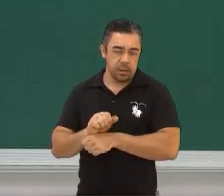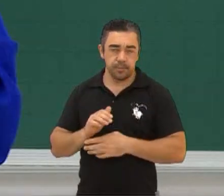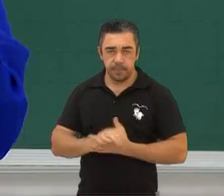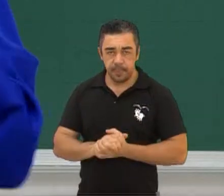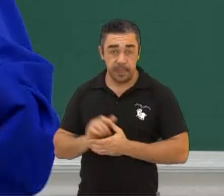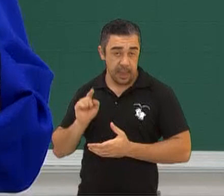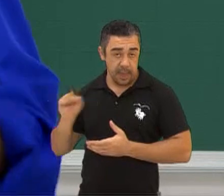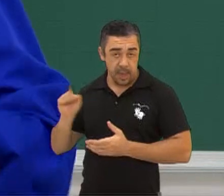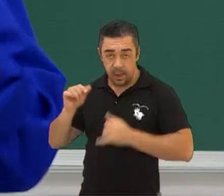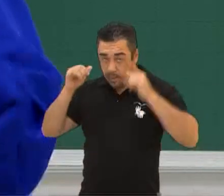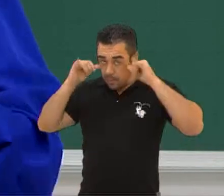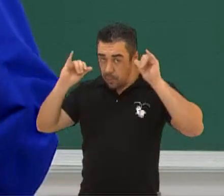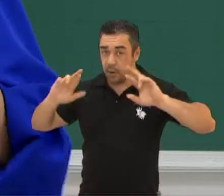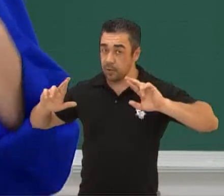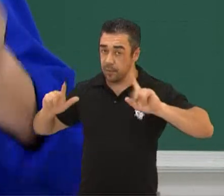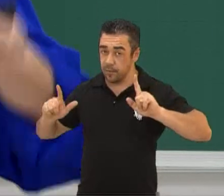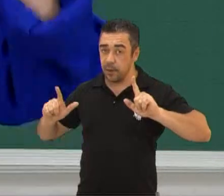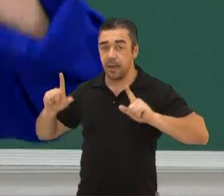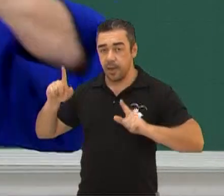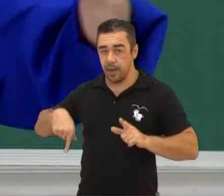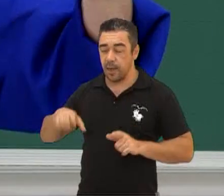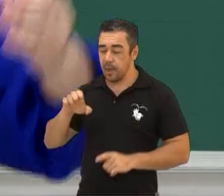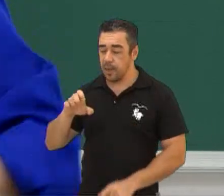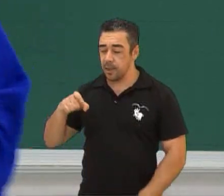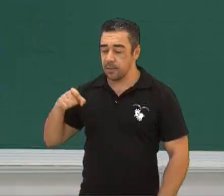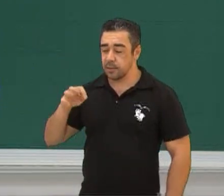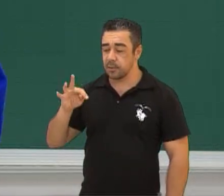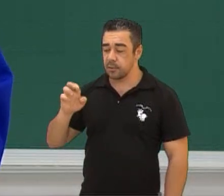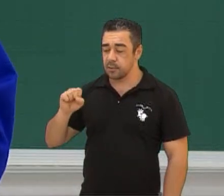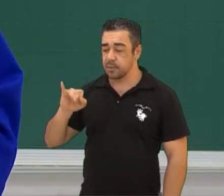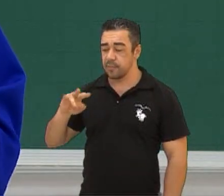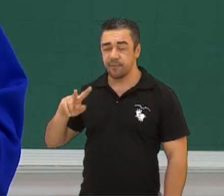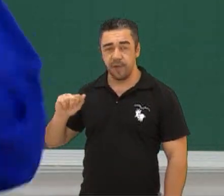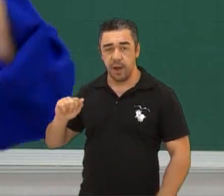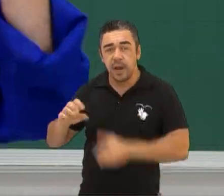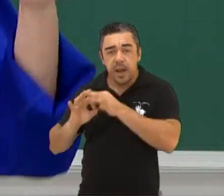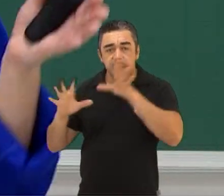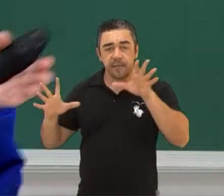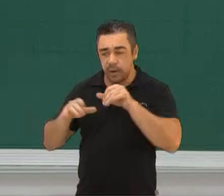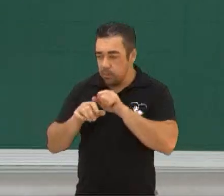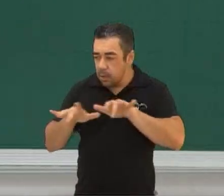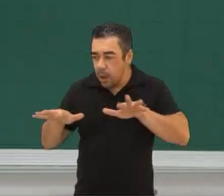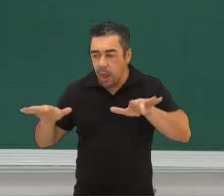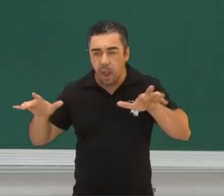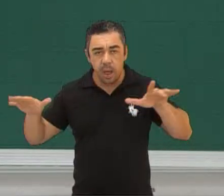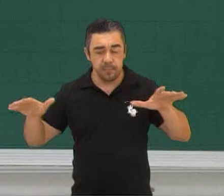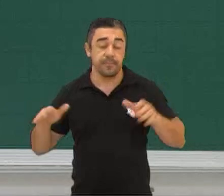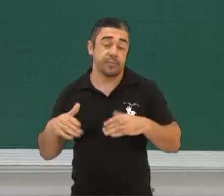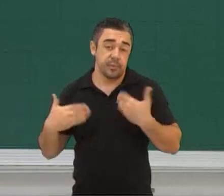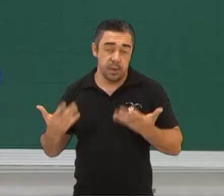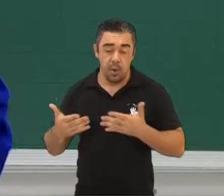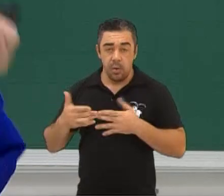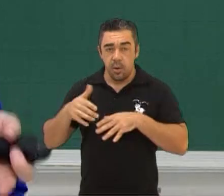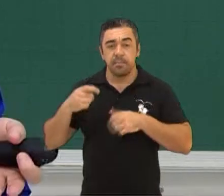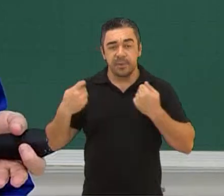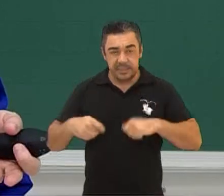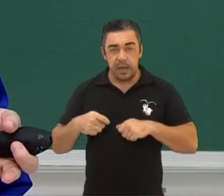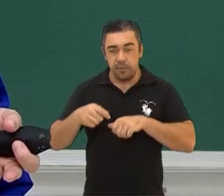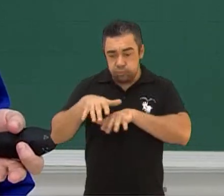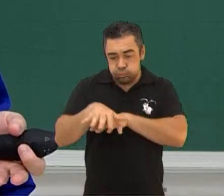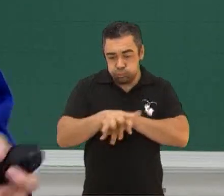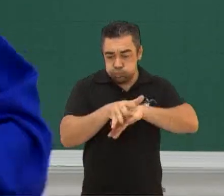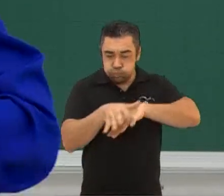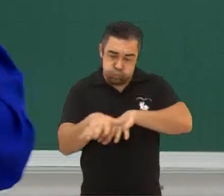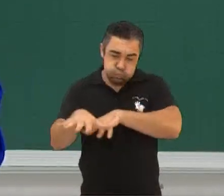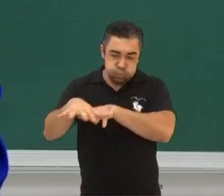época era criado de maneira extensiva, solto. E os rebanhos, então, eram transportados dos lugares aonde